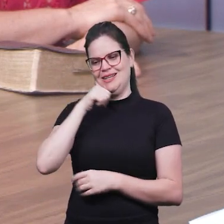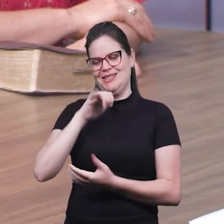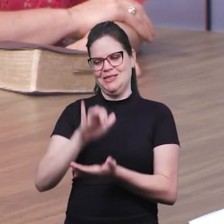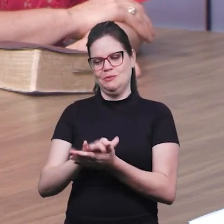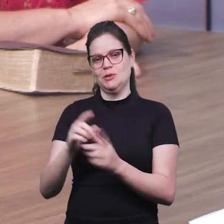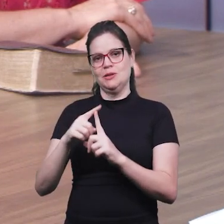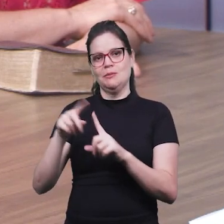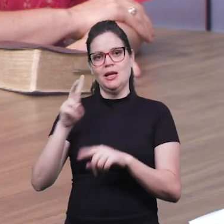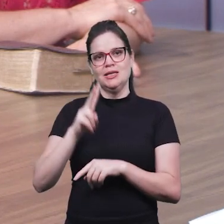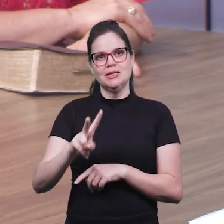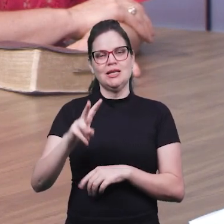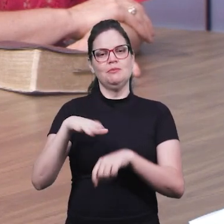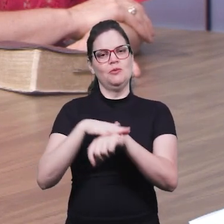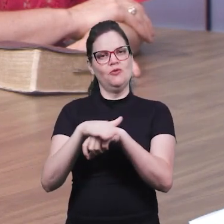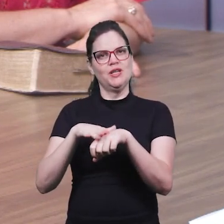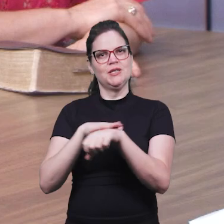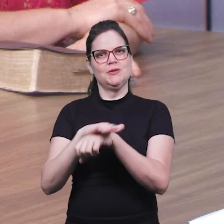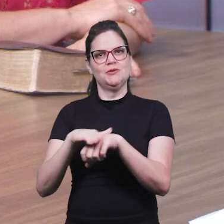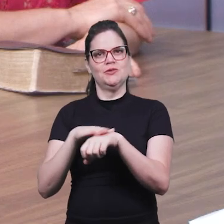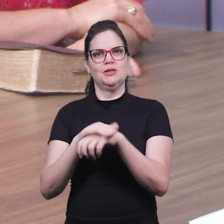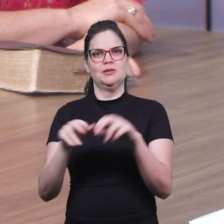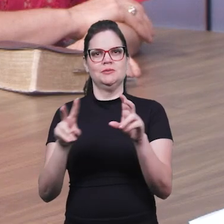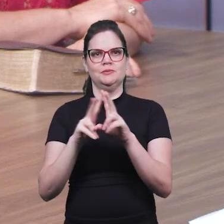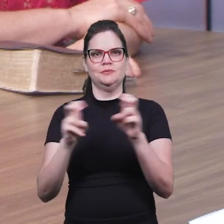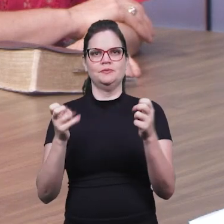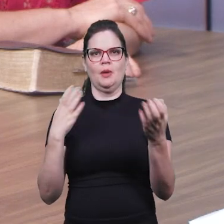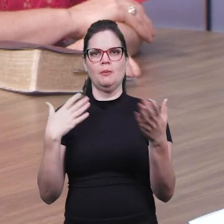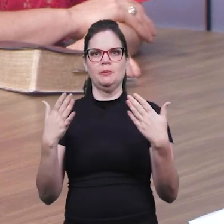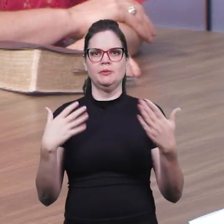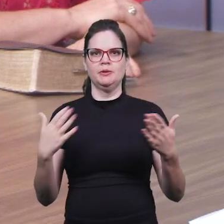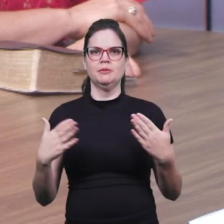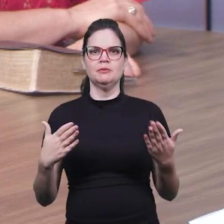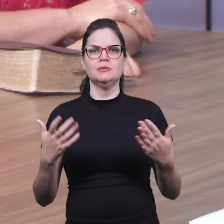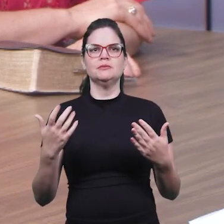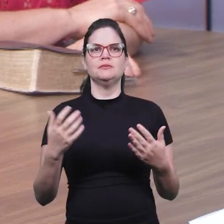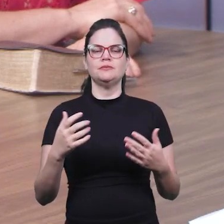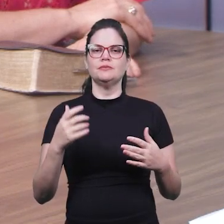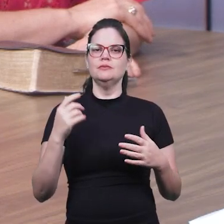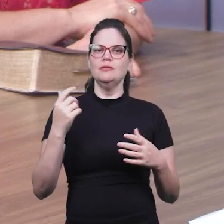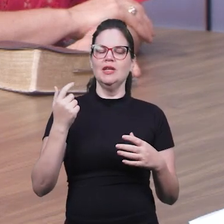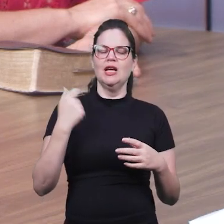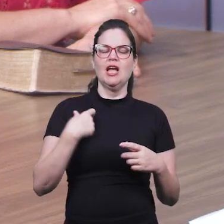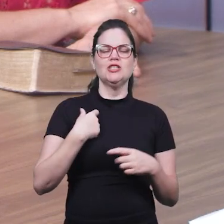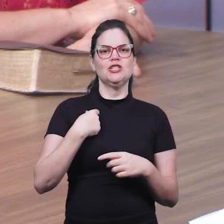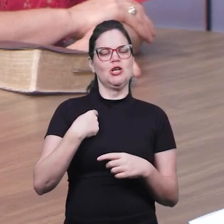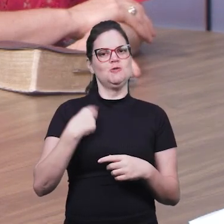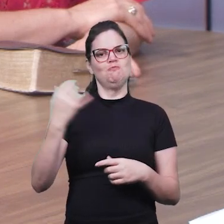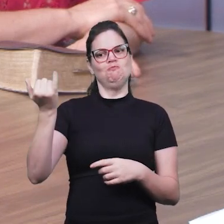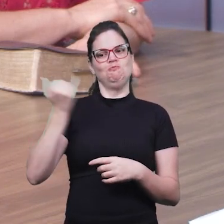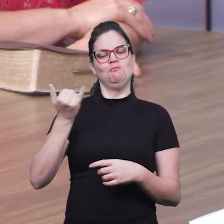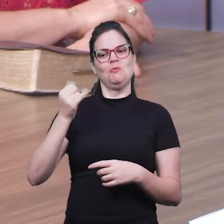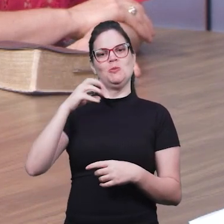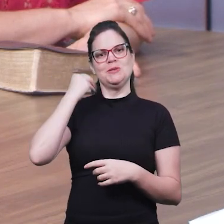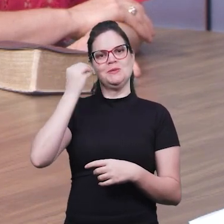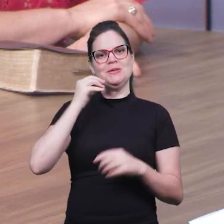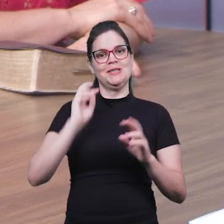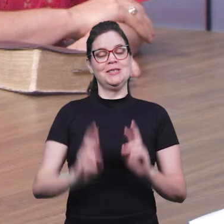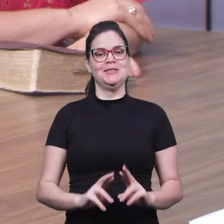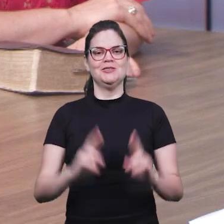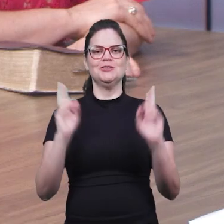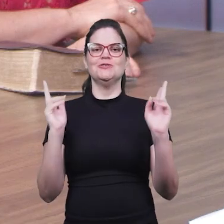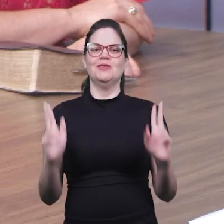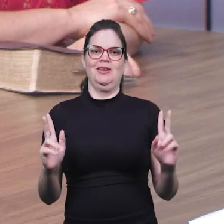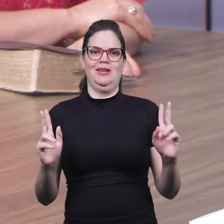gente conversa um pouco com vocês, a gente sai com uma experiência diferente, porque